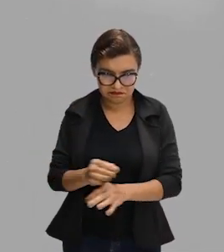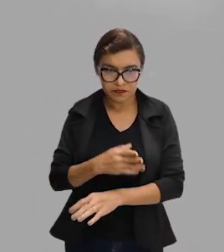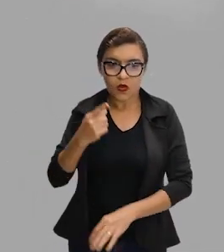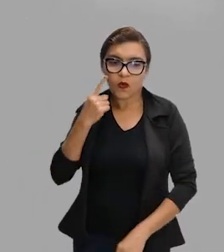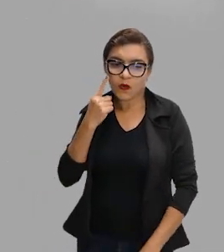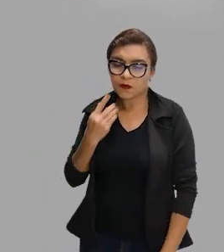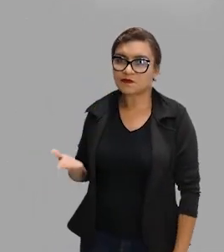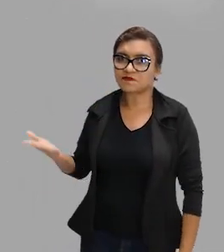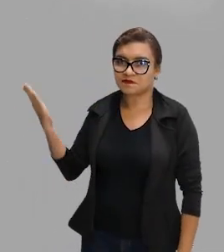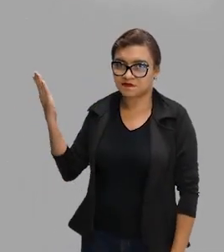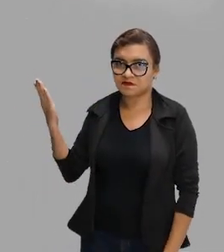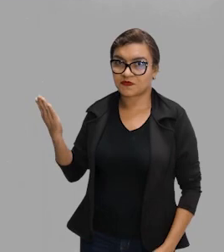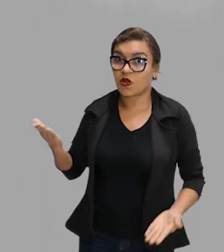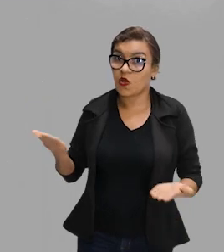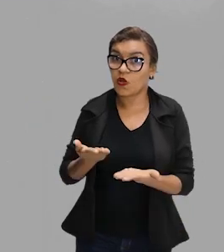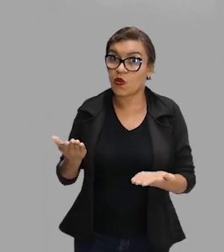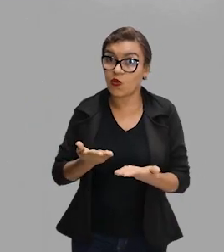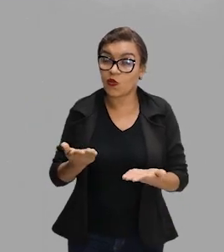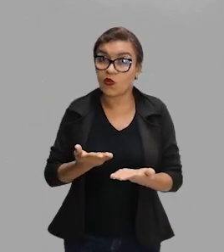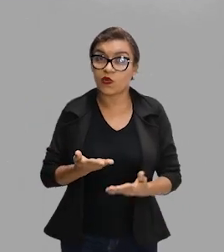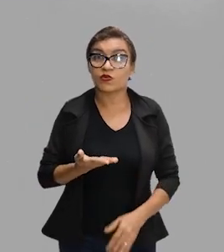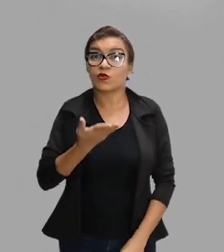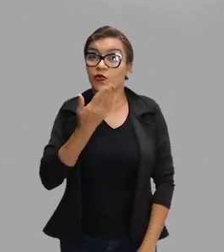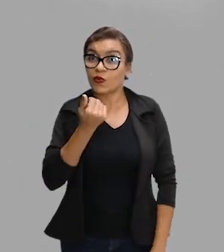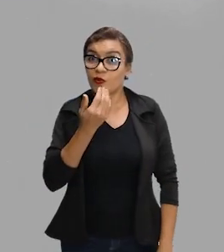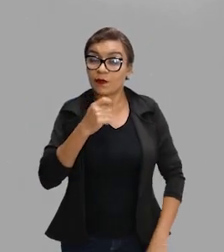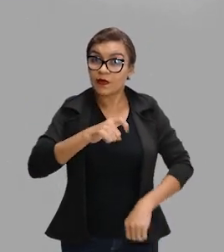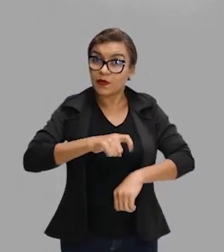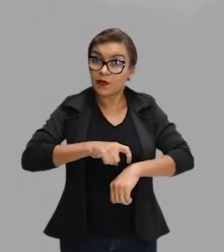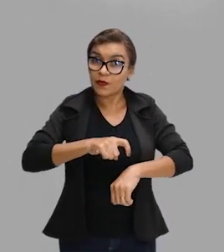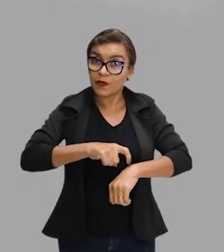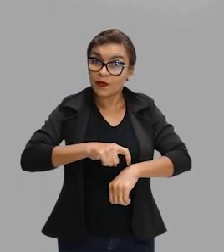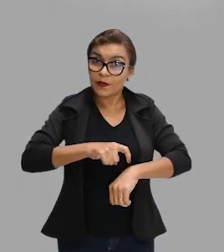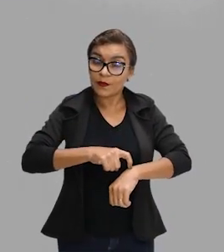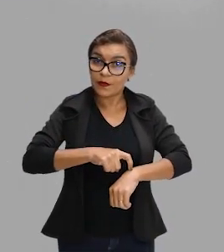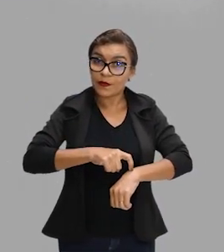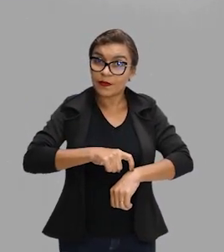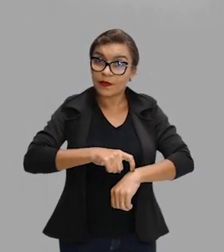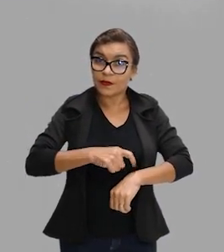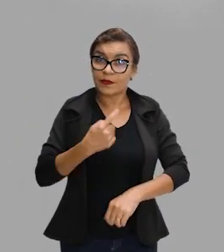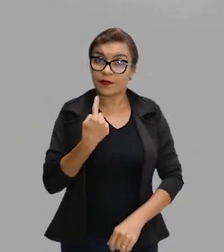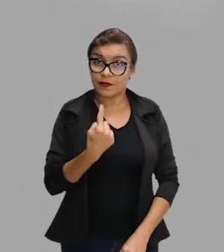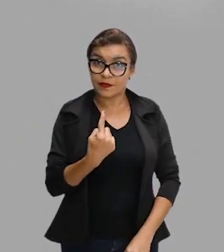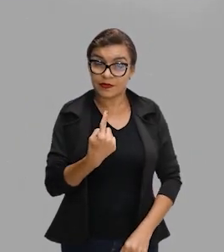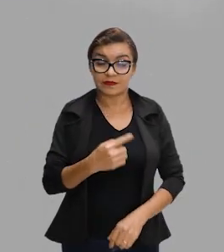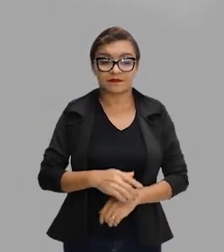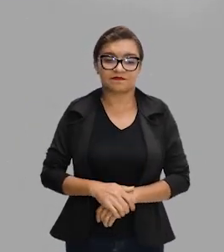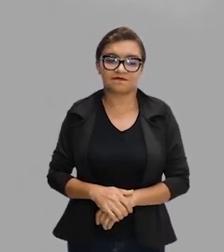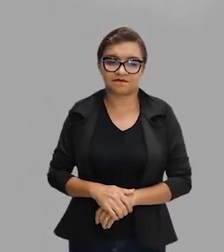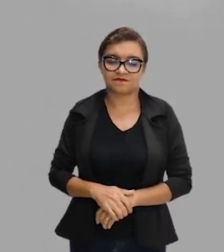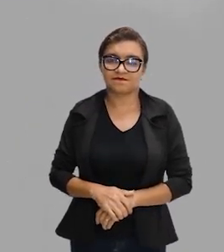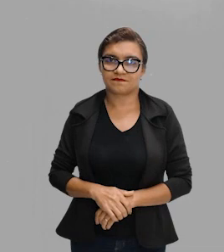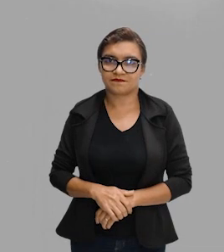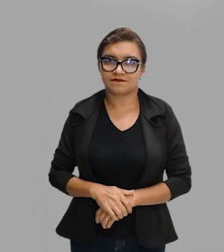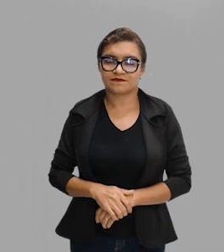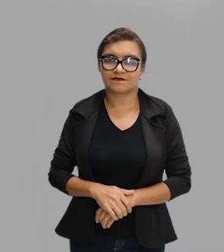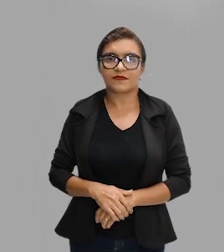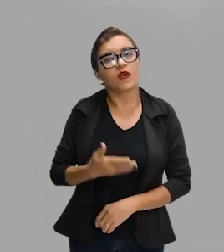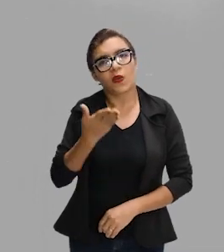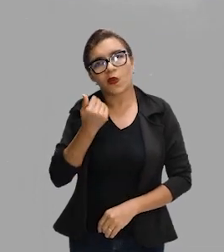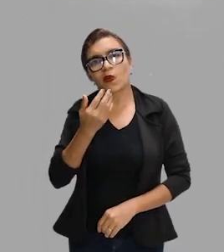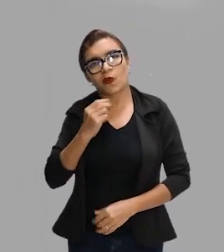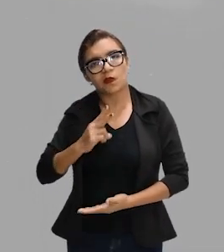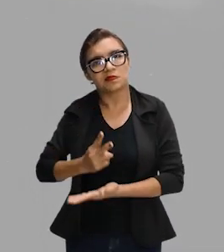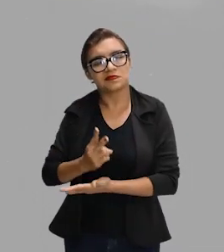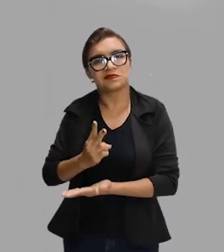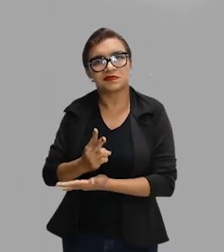la una. Hoje eu comi a uma, tá? A 1h. Como a la uma. Como a 1h,